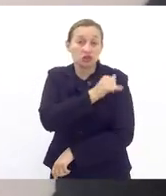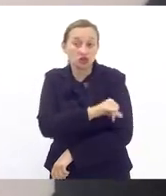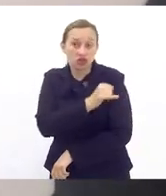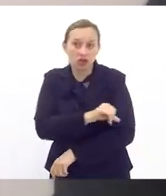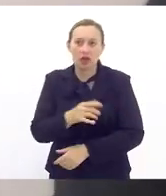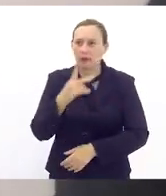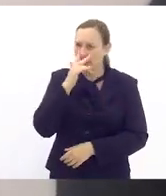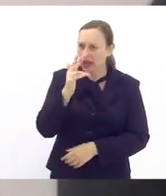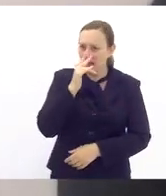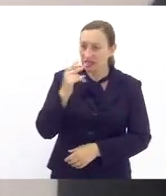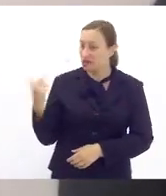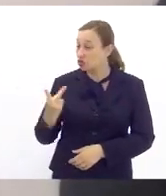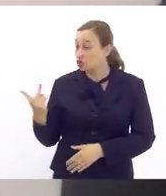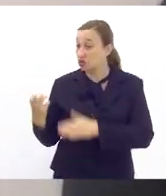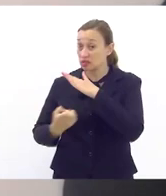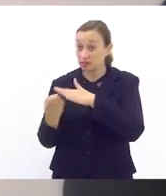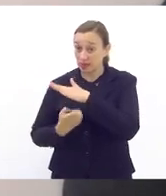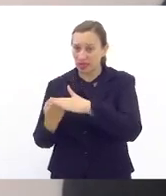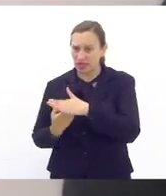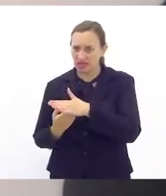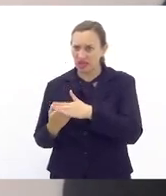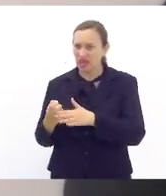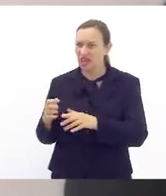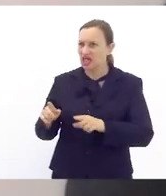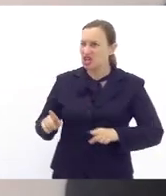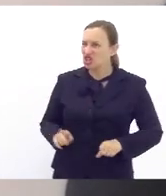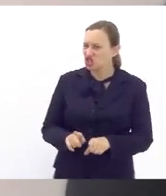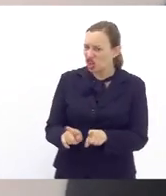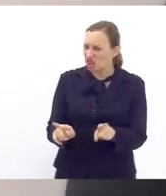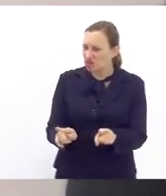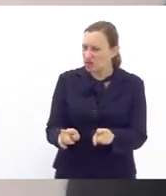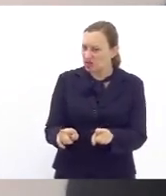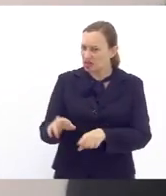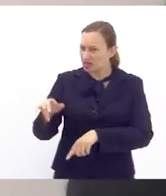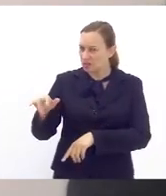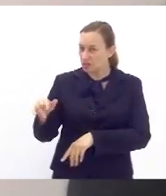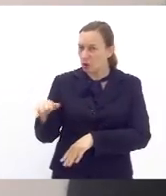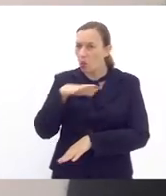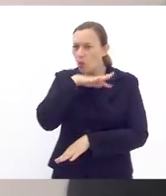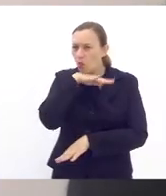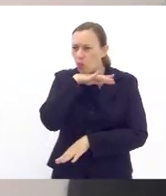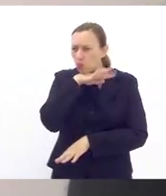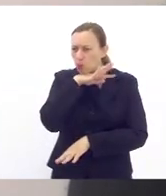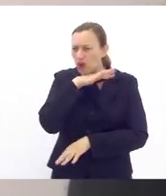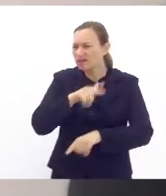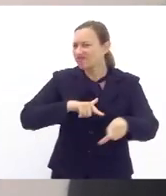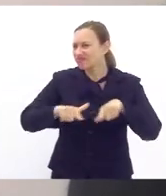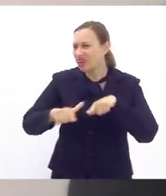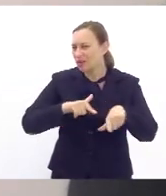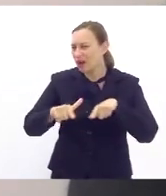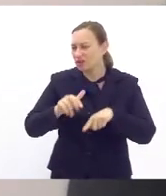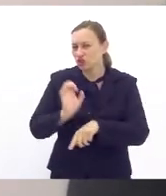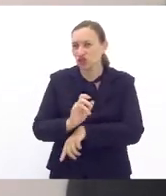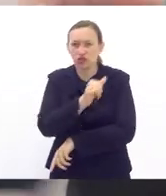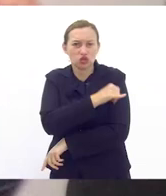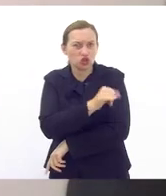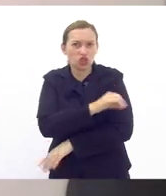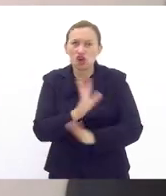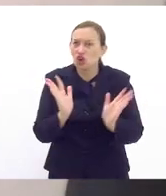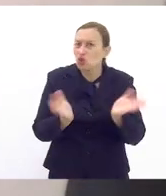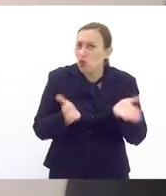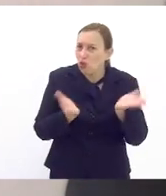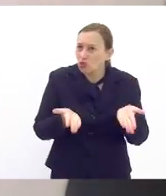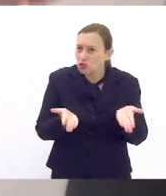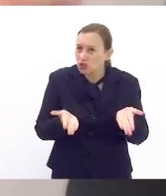que a Emily é light parece não elas são irmãs gêmeas no péssimo serviço prestado Estado do Rio de Janeiro e hoje